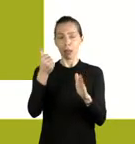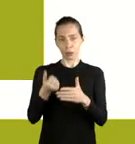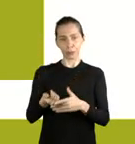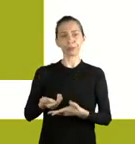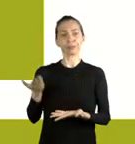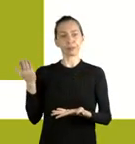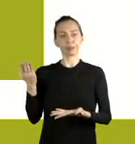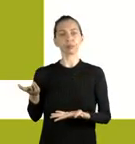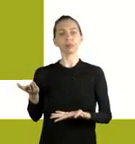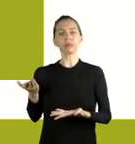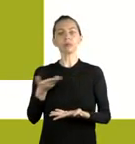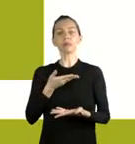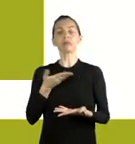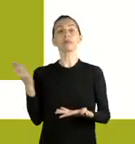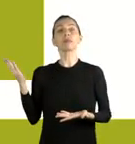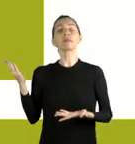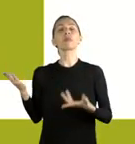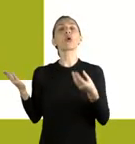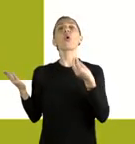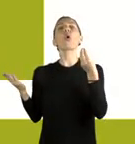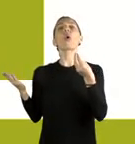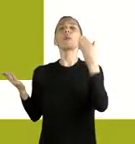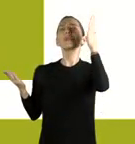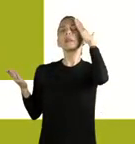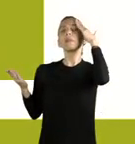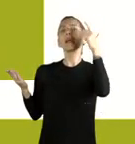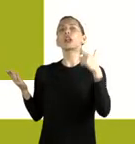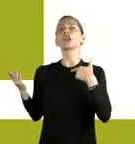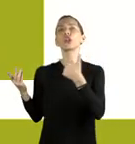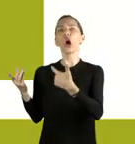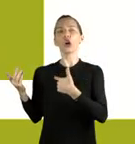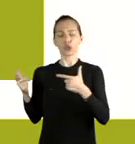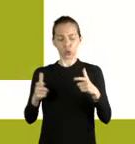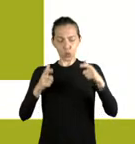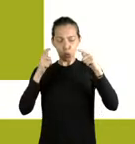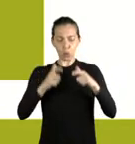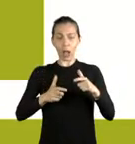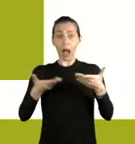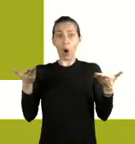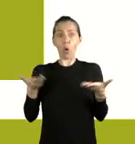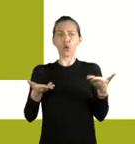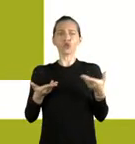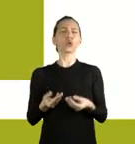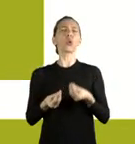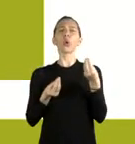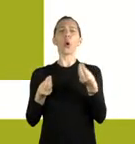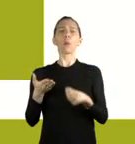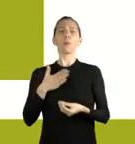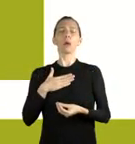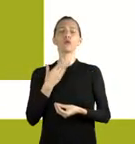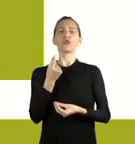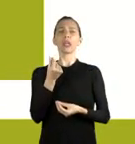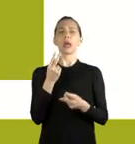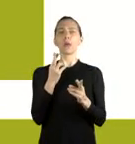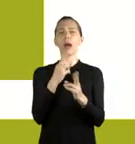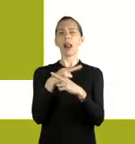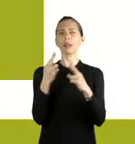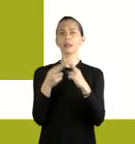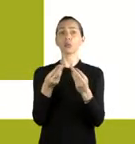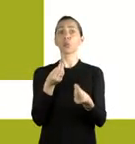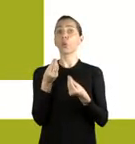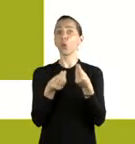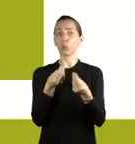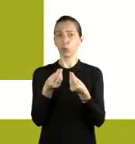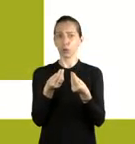Primeira parte, a gente tem que saber aonde a gente está na nossa vida financeira. Isso também